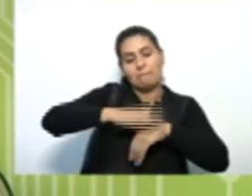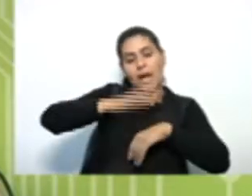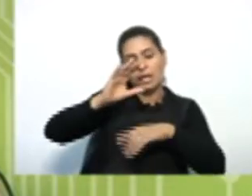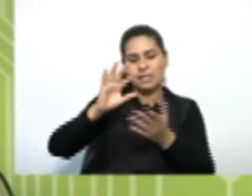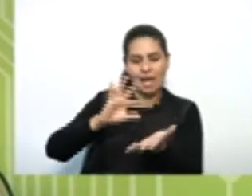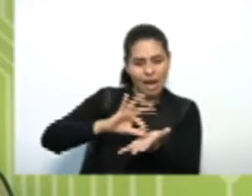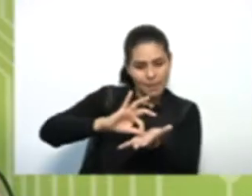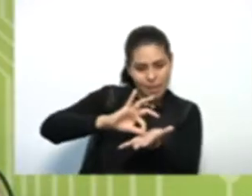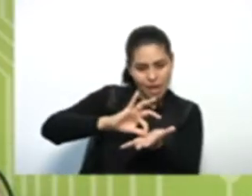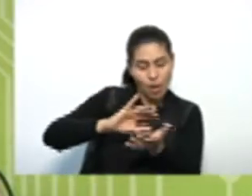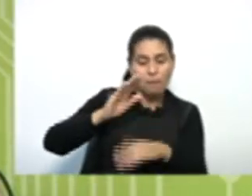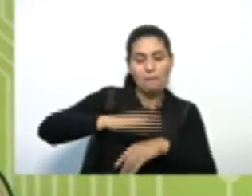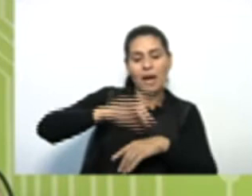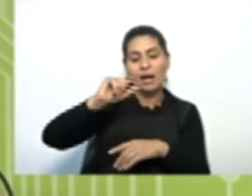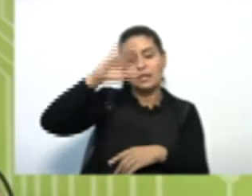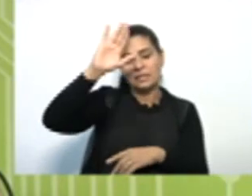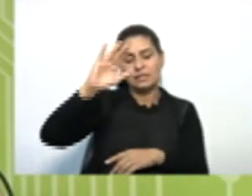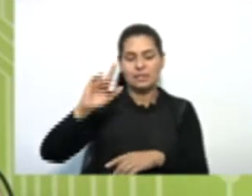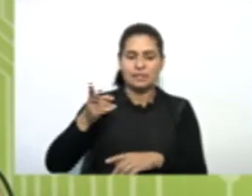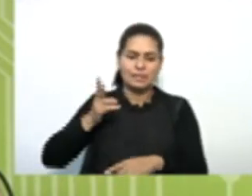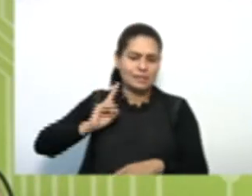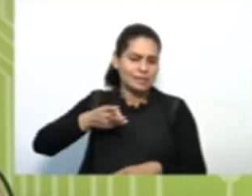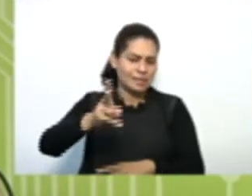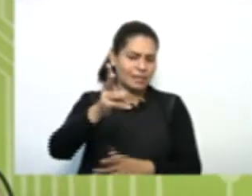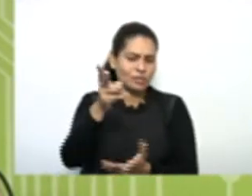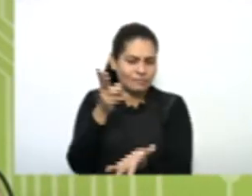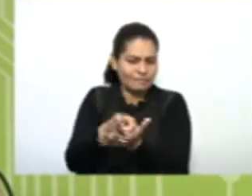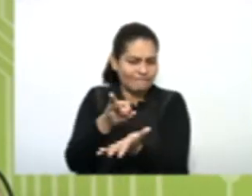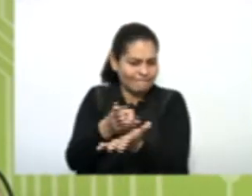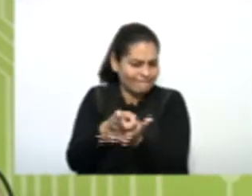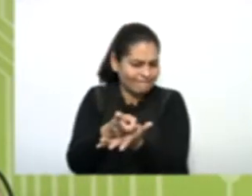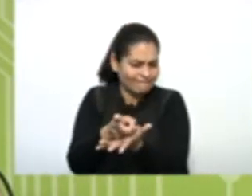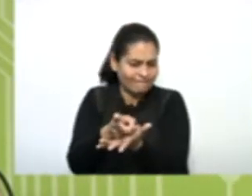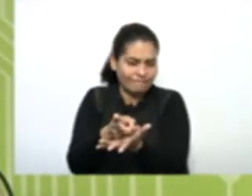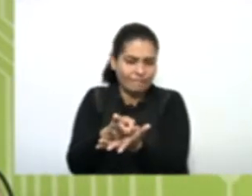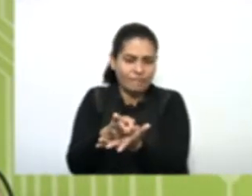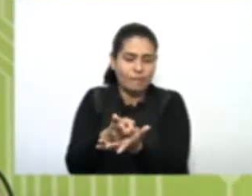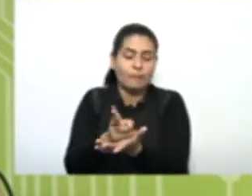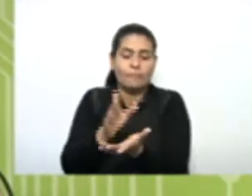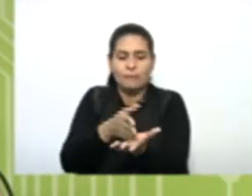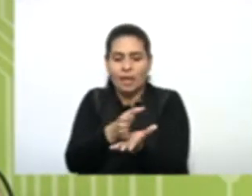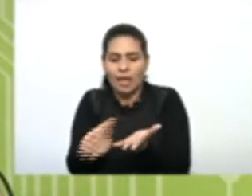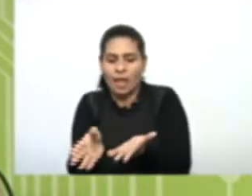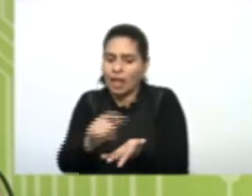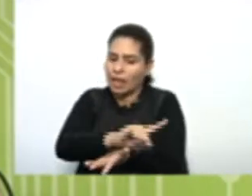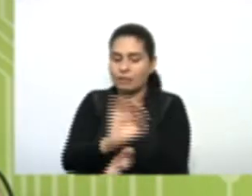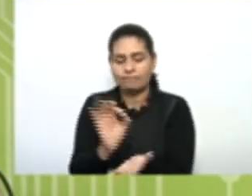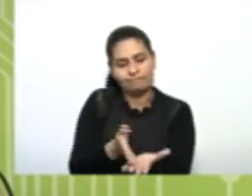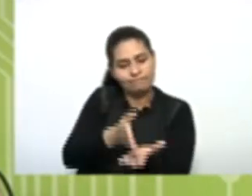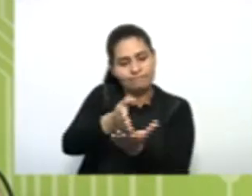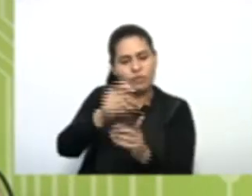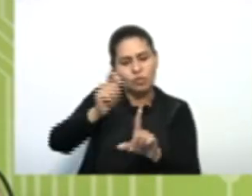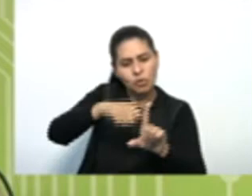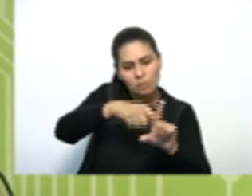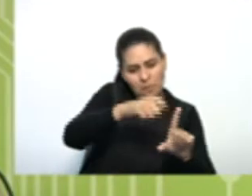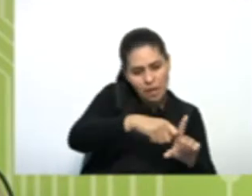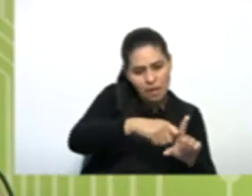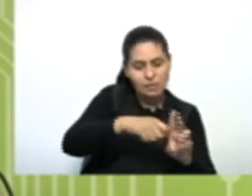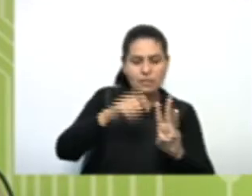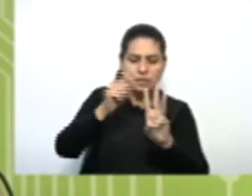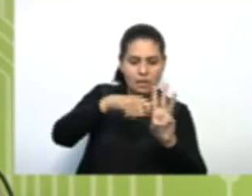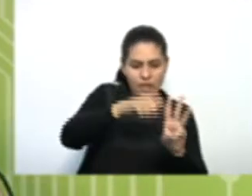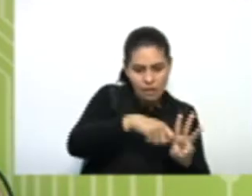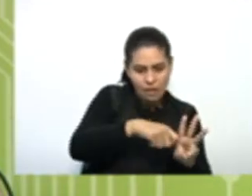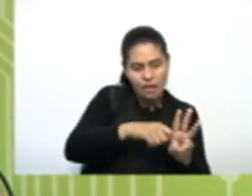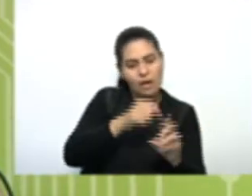Empresas capitalistas têm o interesse de aumentar o seu lucro permanentemente, constantemente, mês após mês, trimestre após